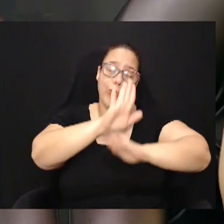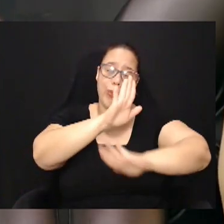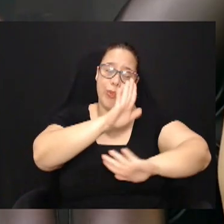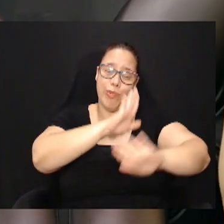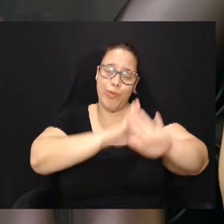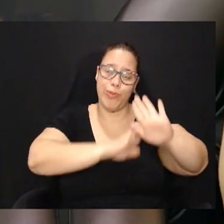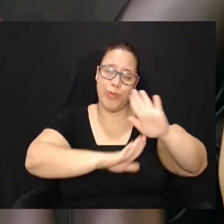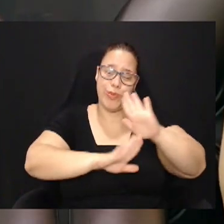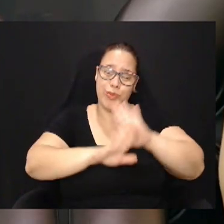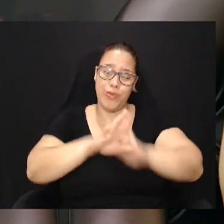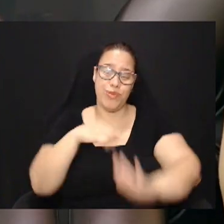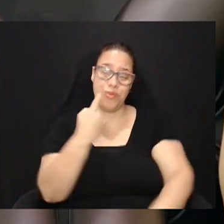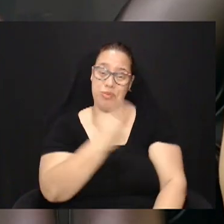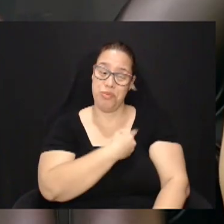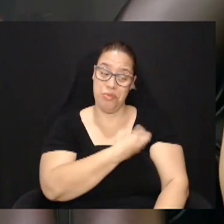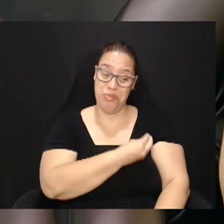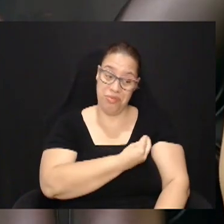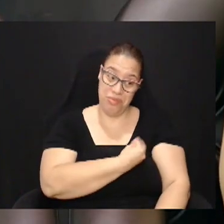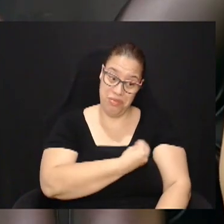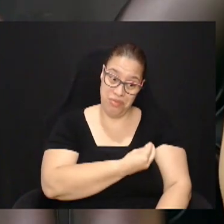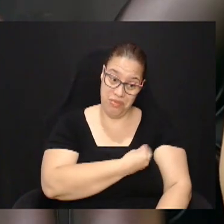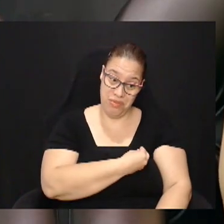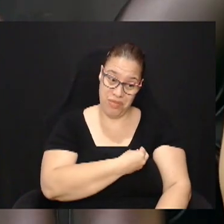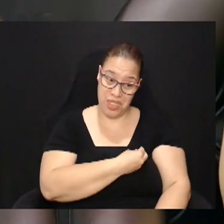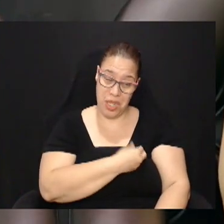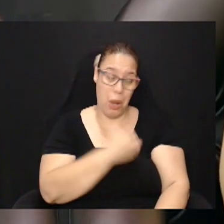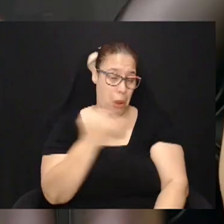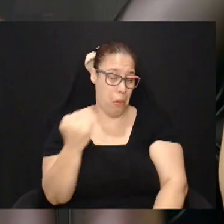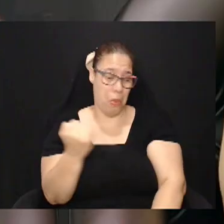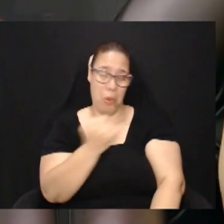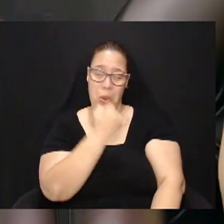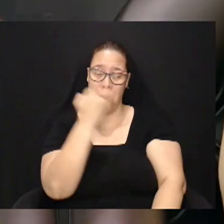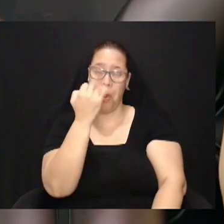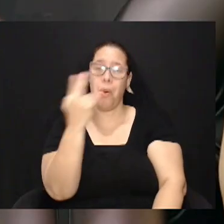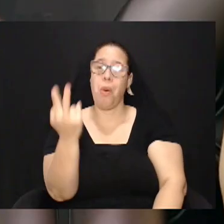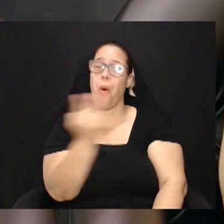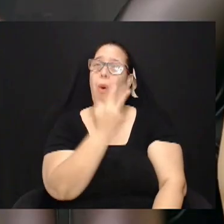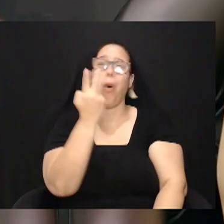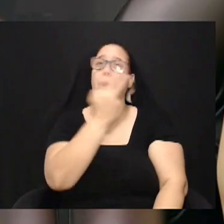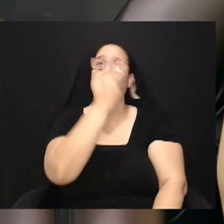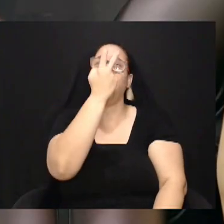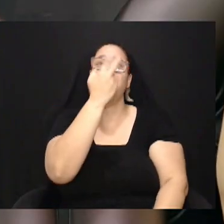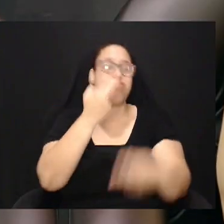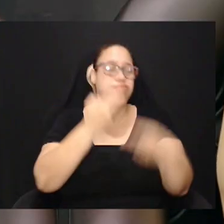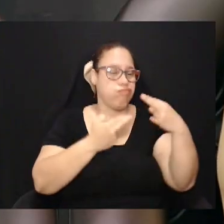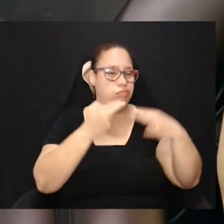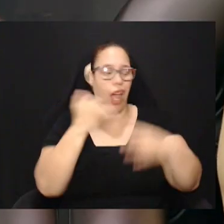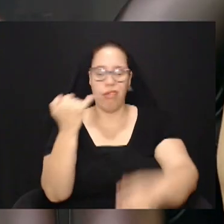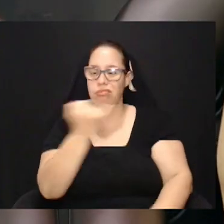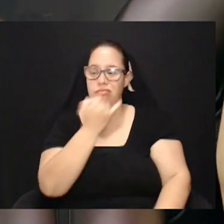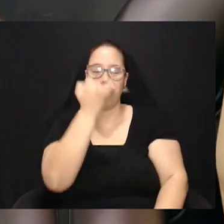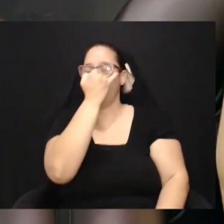nossa vida é muito preciosa, né? As nossas relações são muito preciosas.